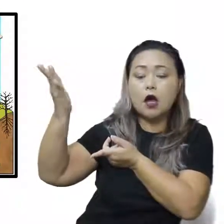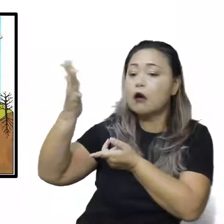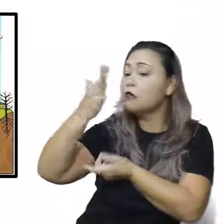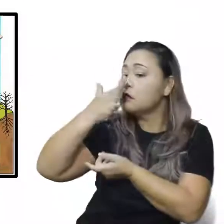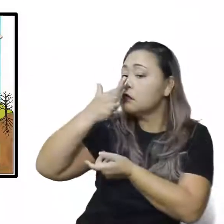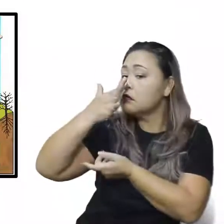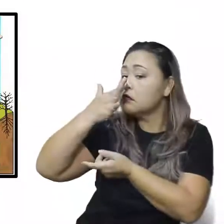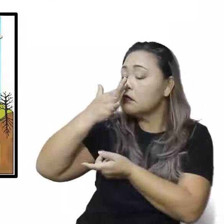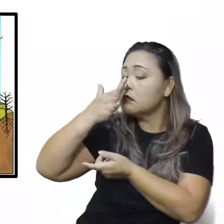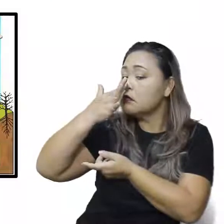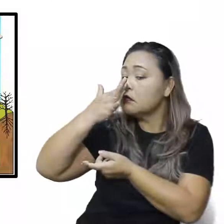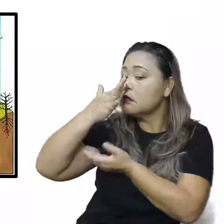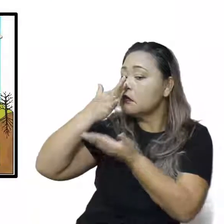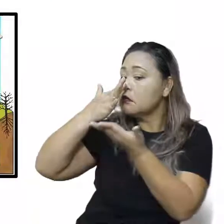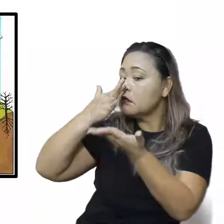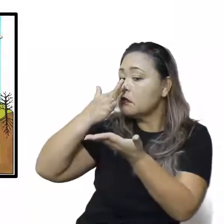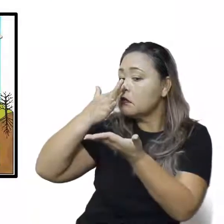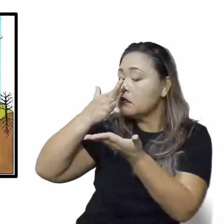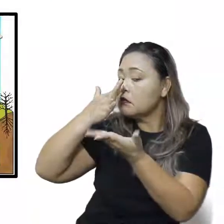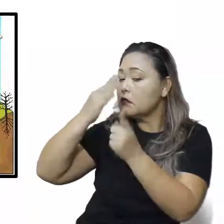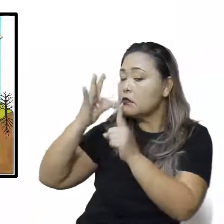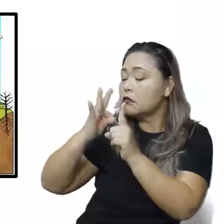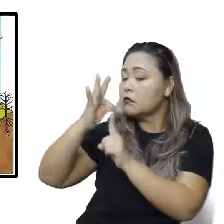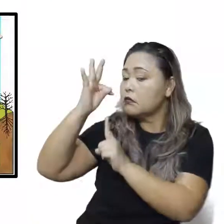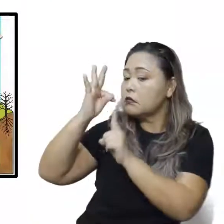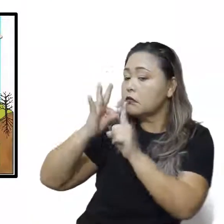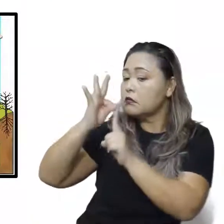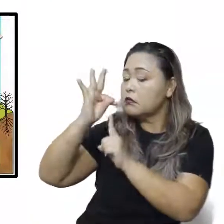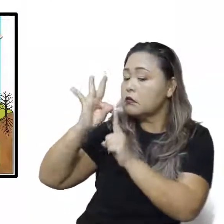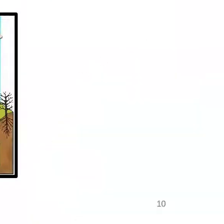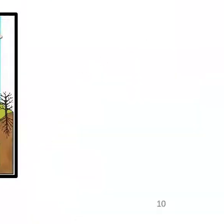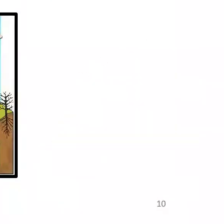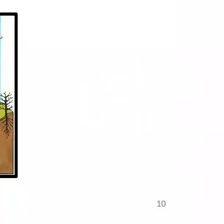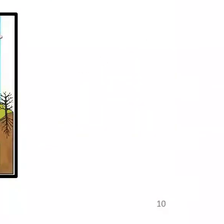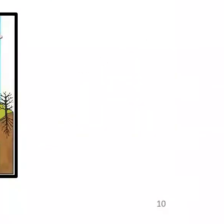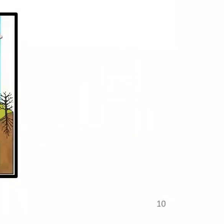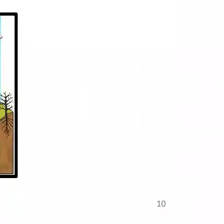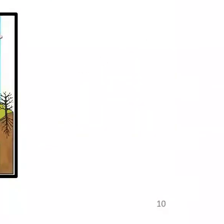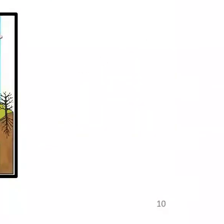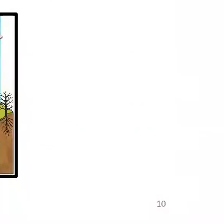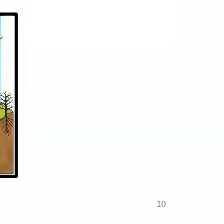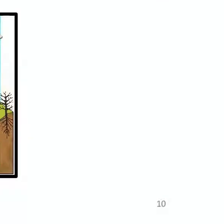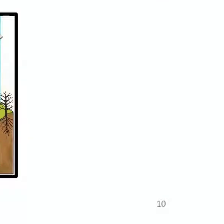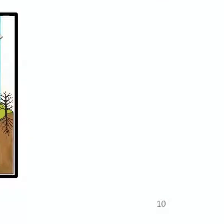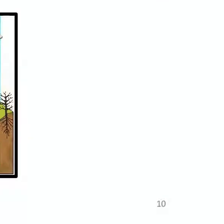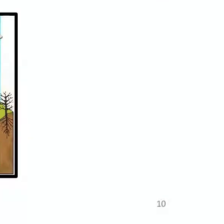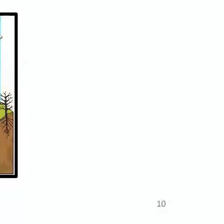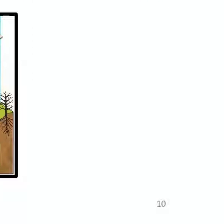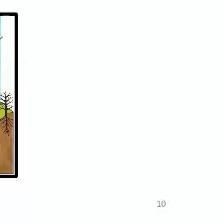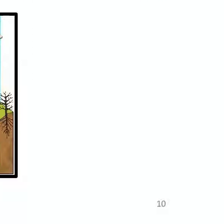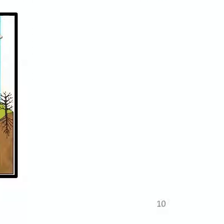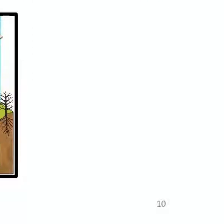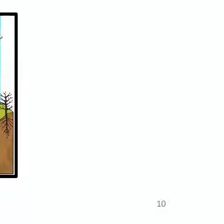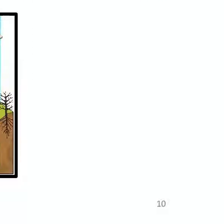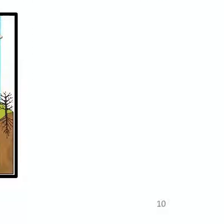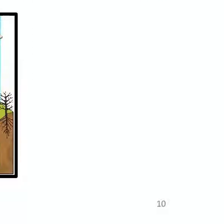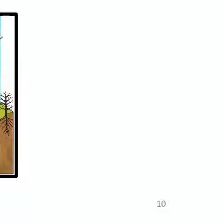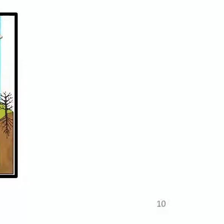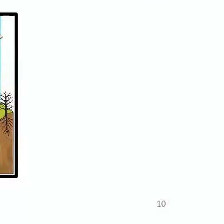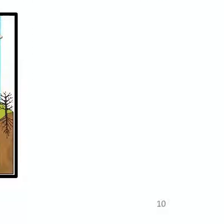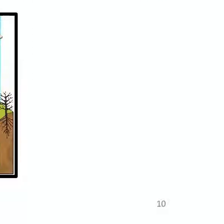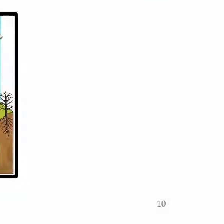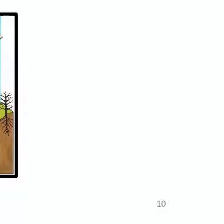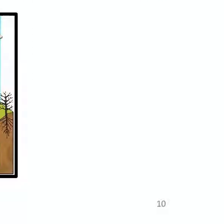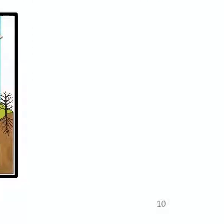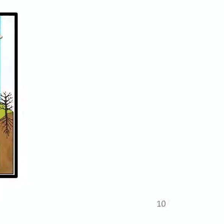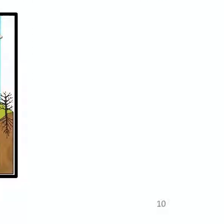Observe aqui que estão tirando a temperatura da Terra. Portanto, nós estamos falando de quem? De aquecimento